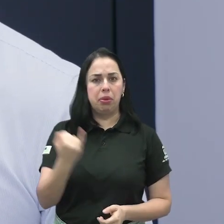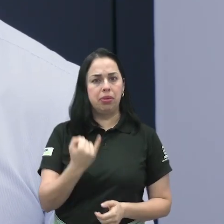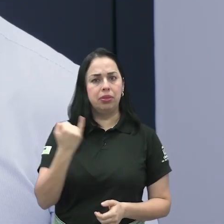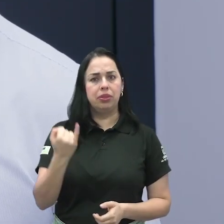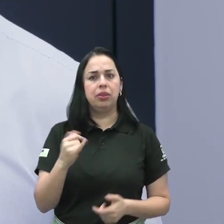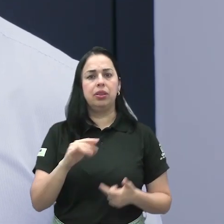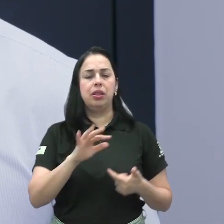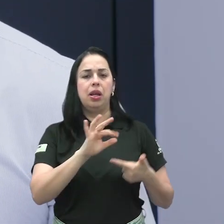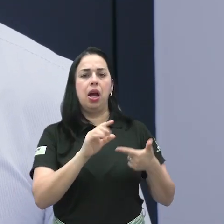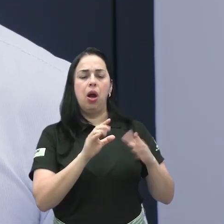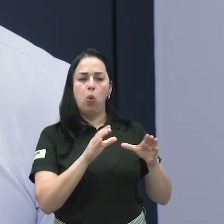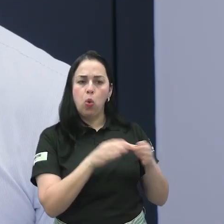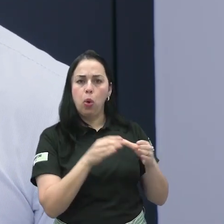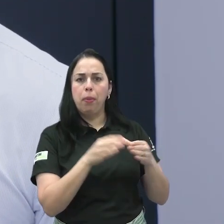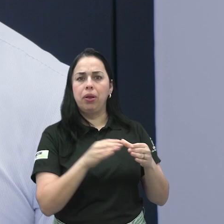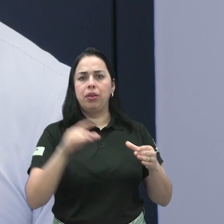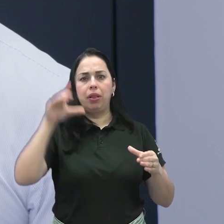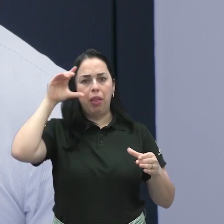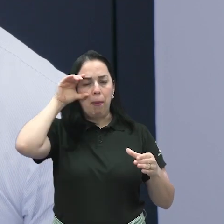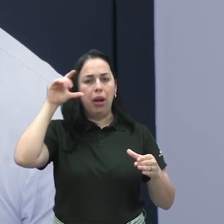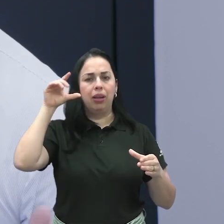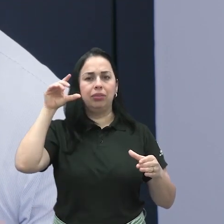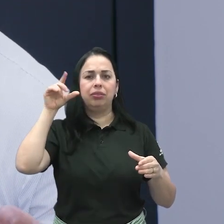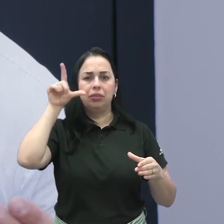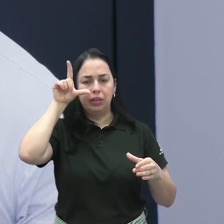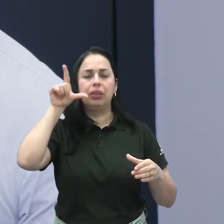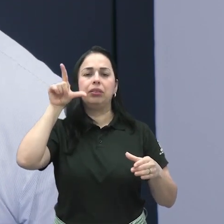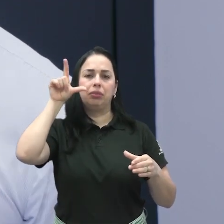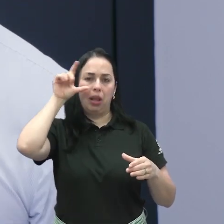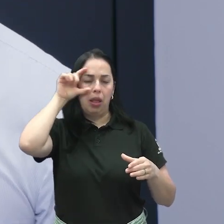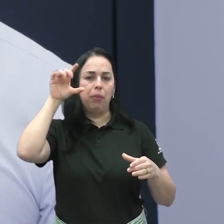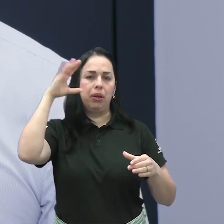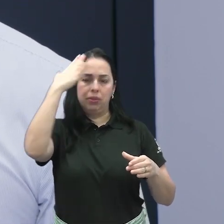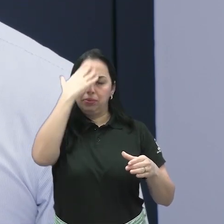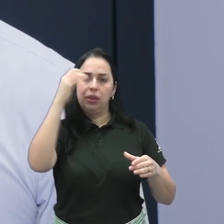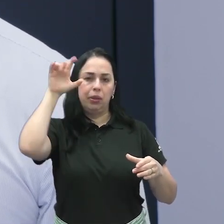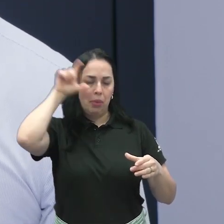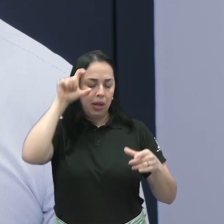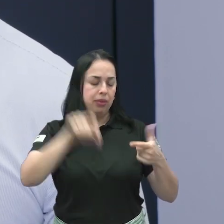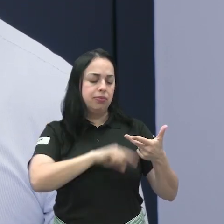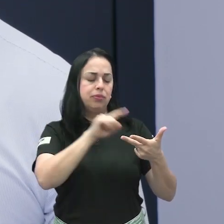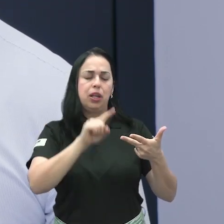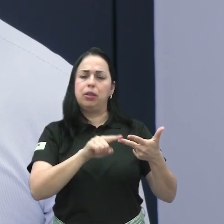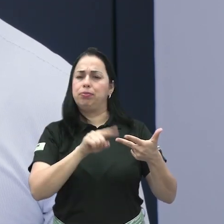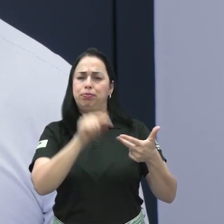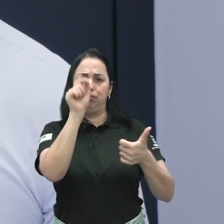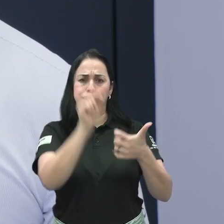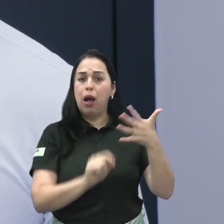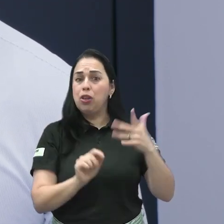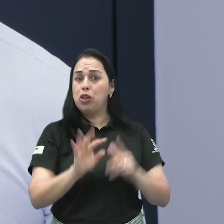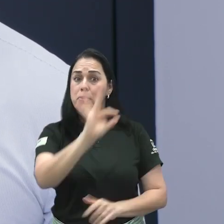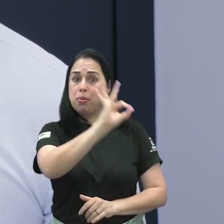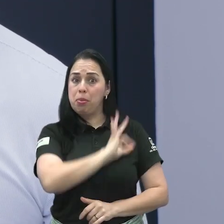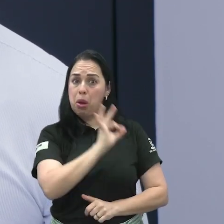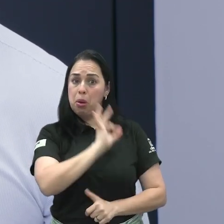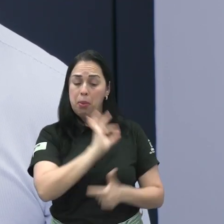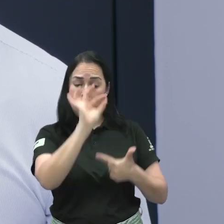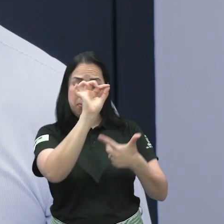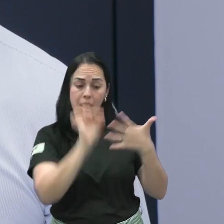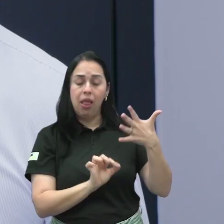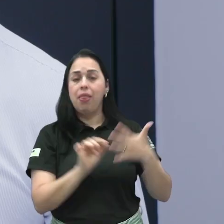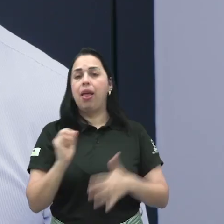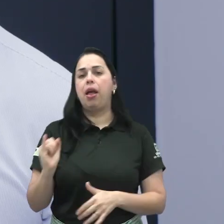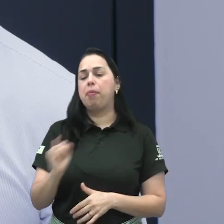qualquer área. A Patrulha Maria da Penha, a GETAM, a ROMU, né? Então, é muito importante